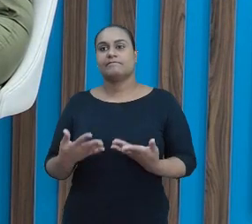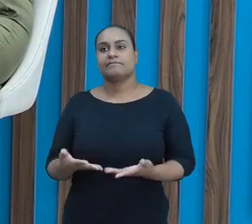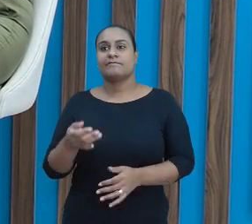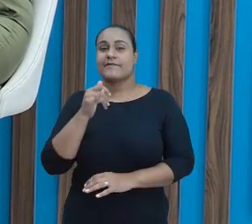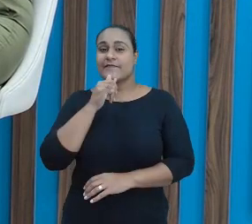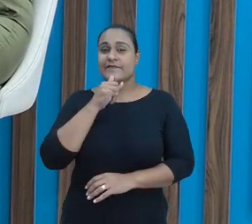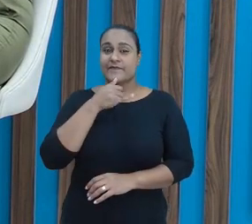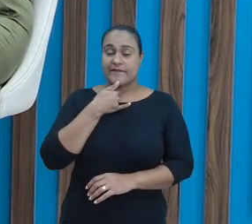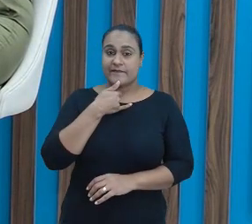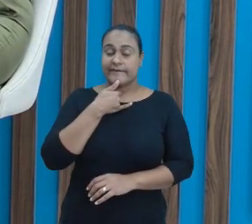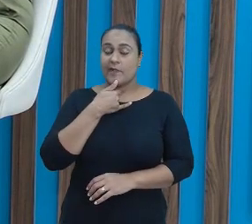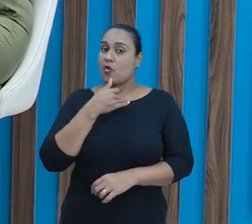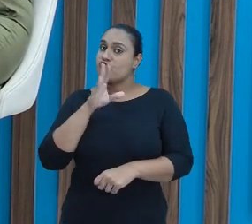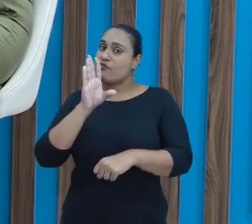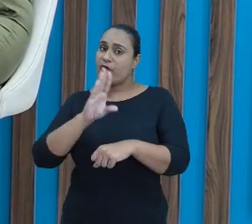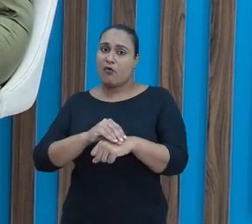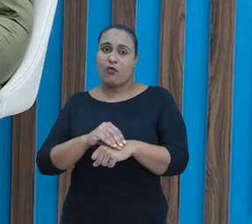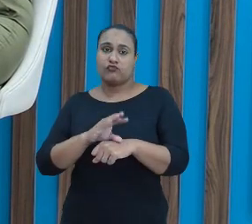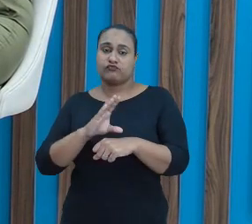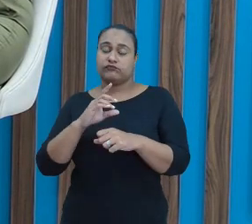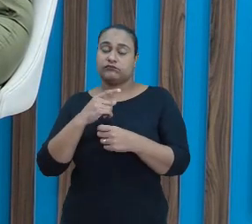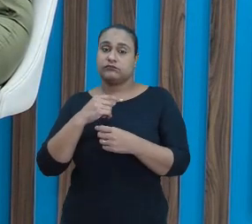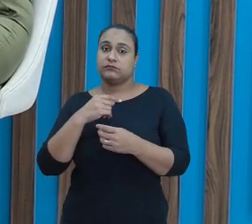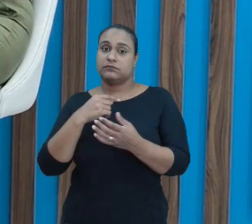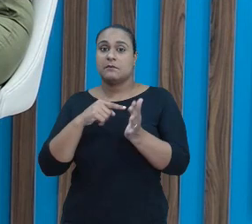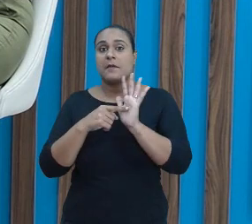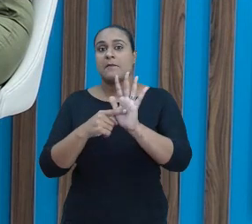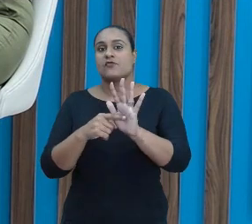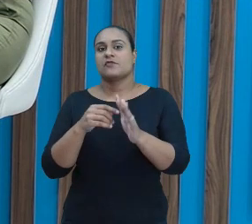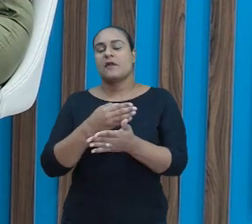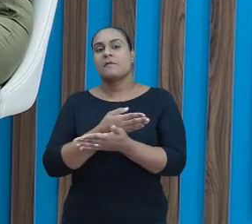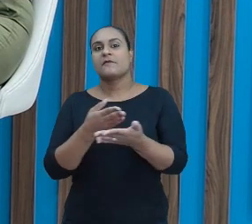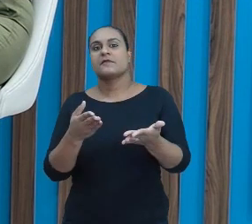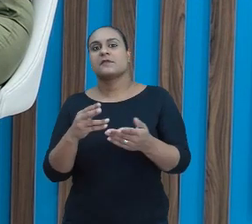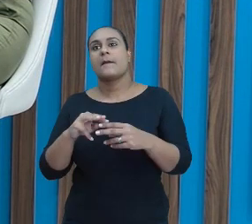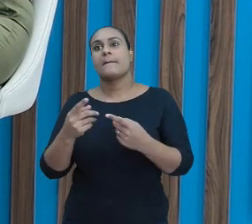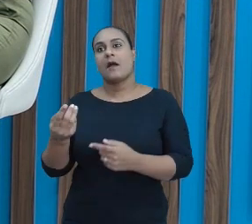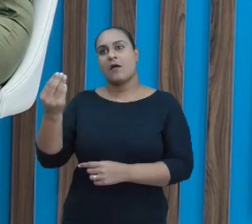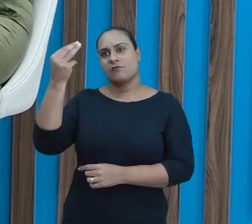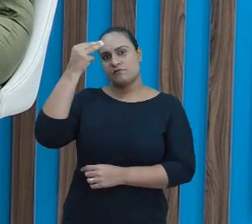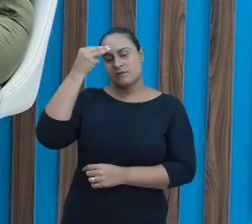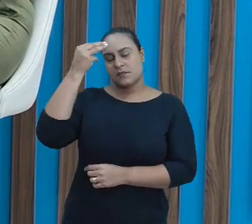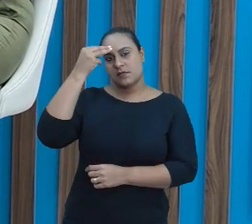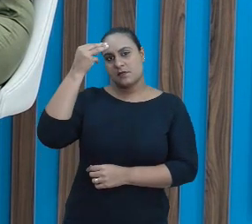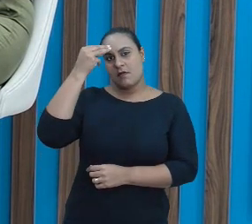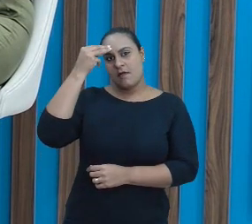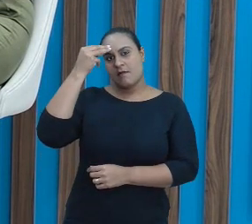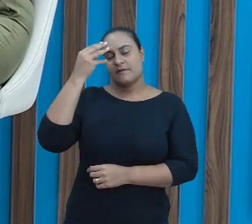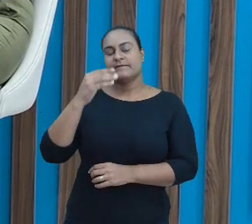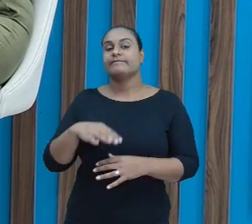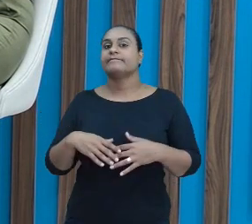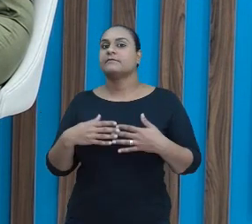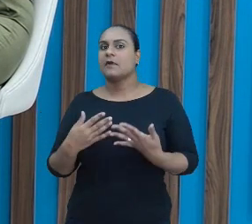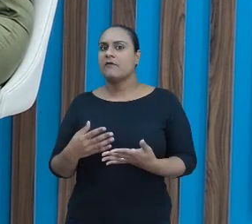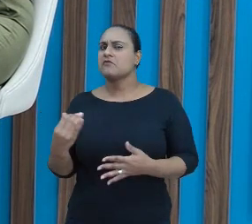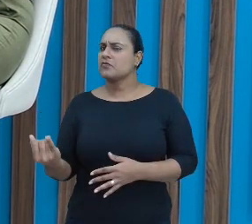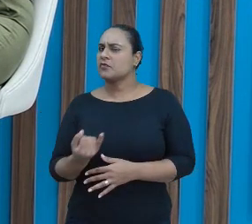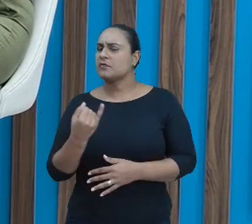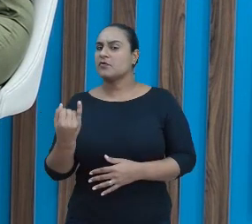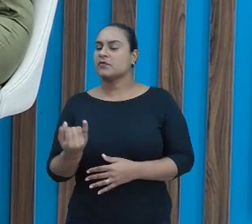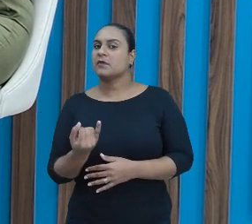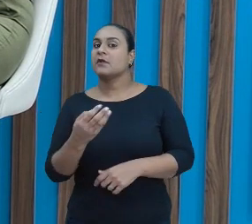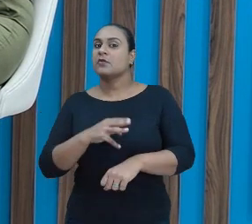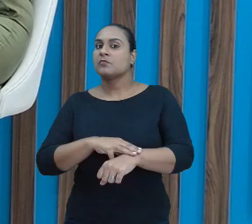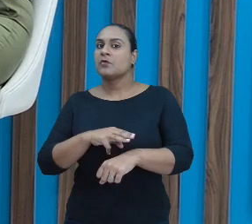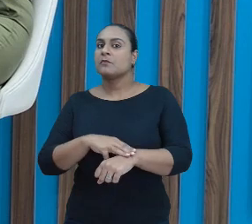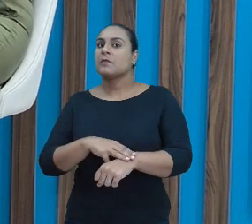Vânia, eu não trouxe fotos, né, mas as memórias estão guardadas, né, e foram, assim, bastante significativas no momento quando a gente recebeu